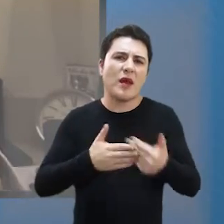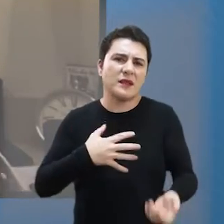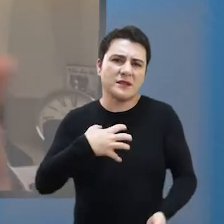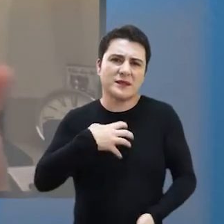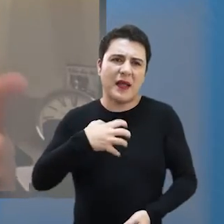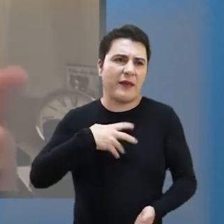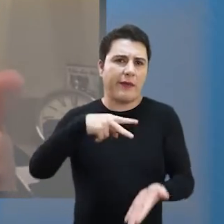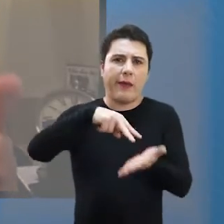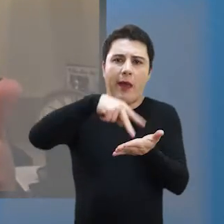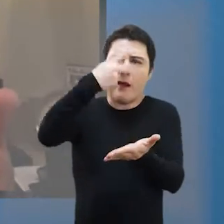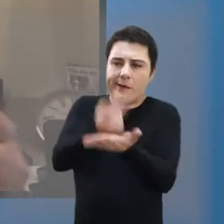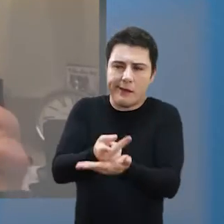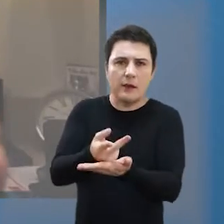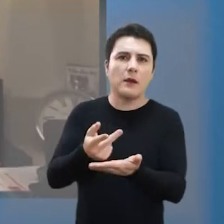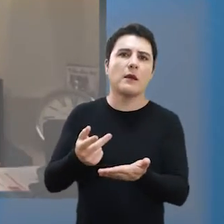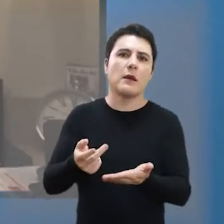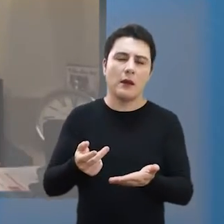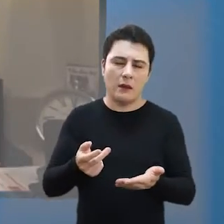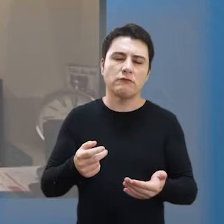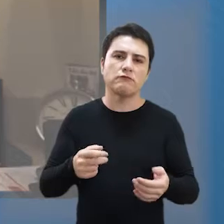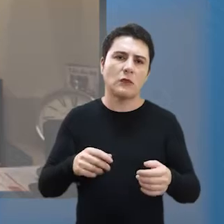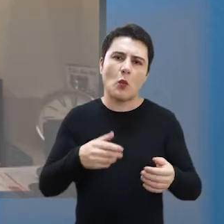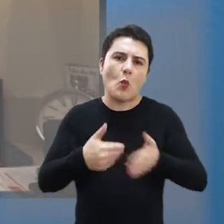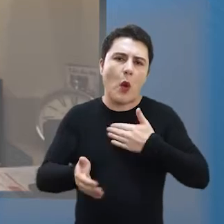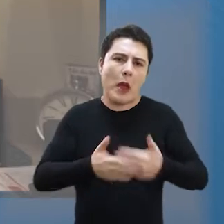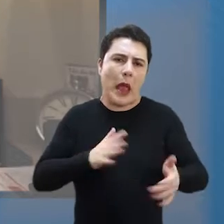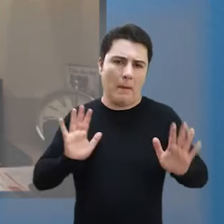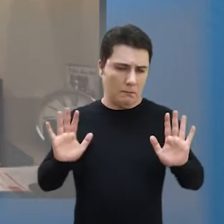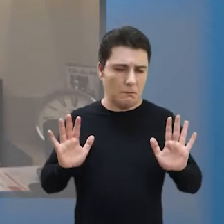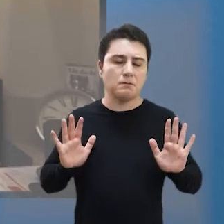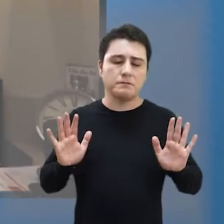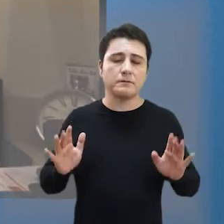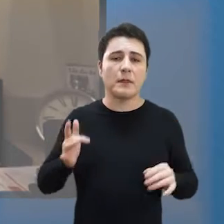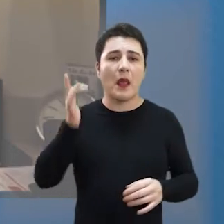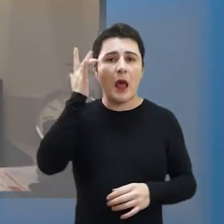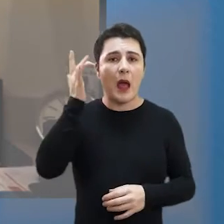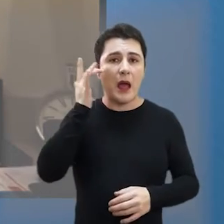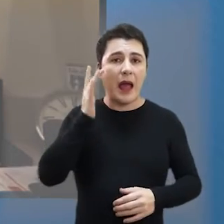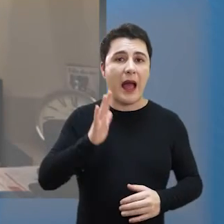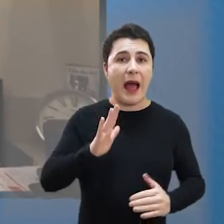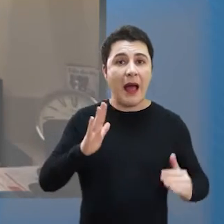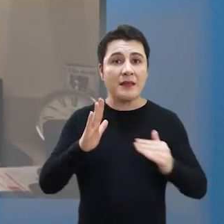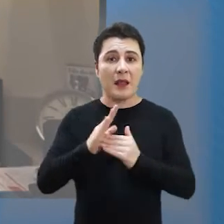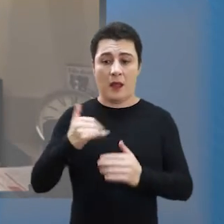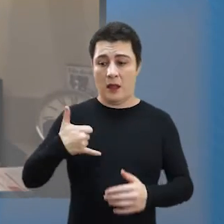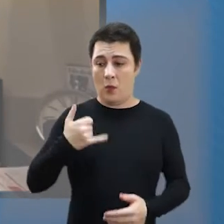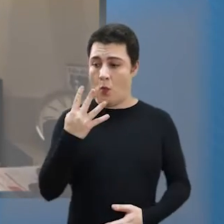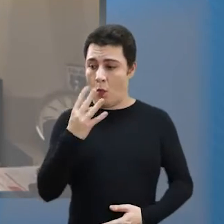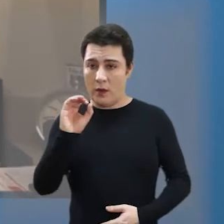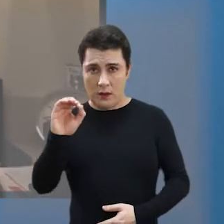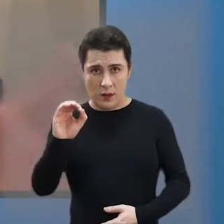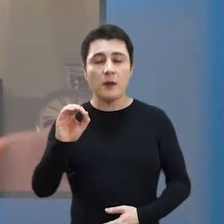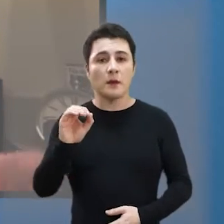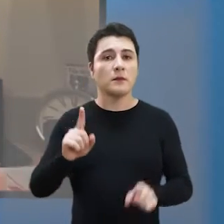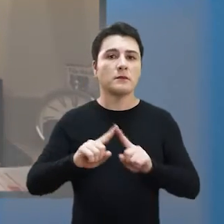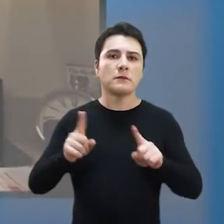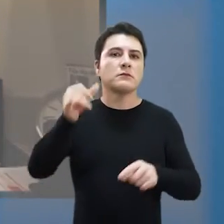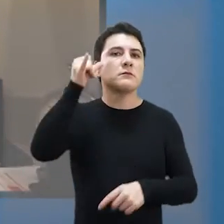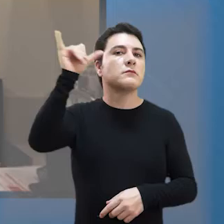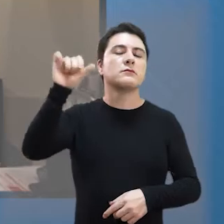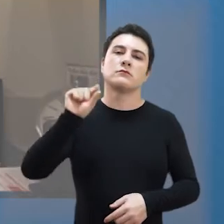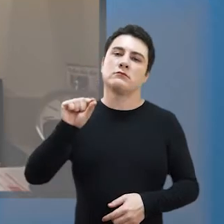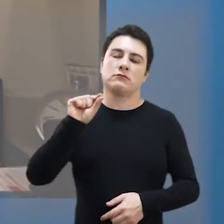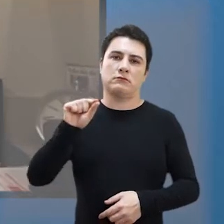quanto qualquer tipo de trauma, quedas, qualquer tipo disso. Então, eu acho que até os 40 anos de idade, eu acho que